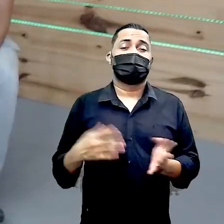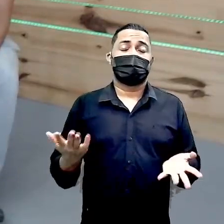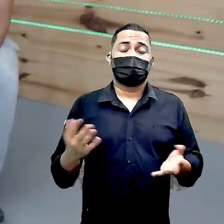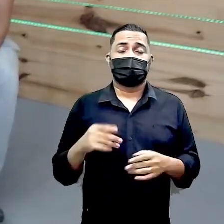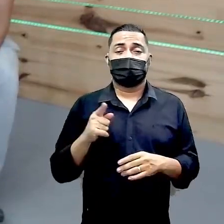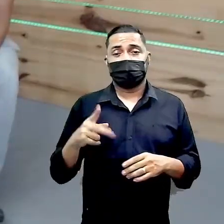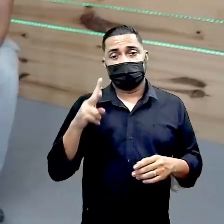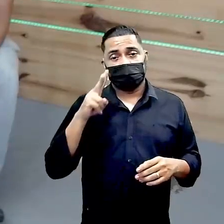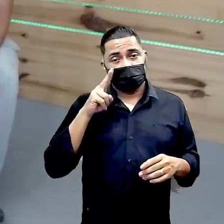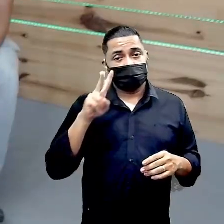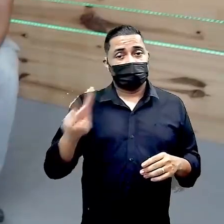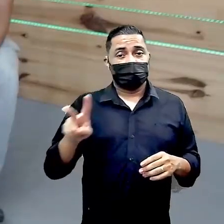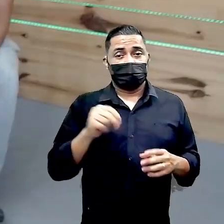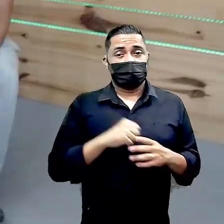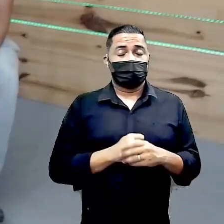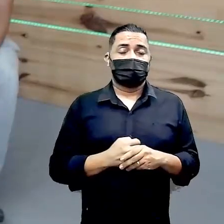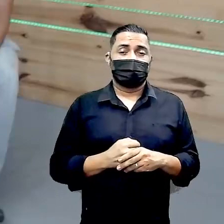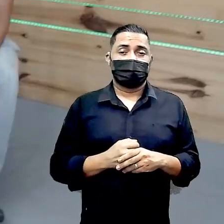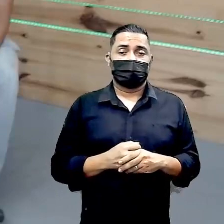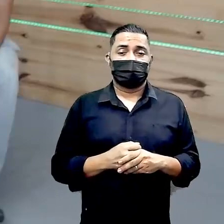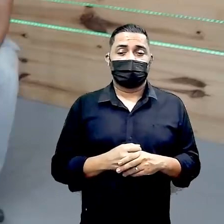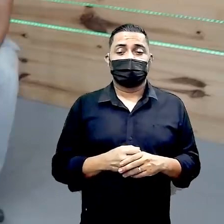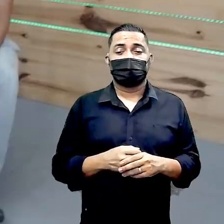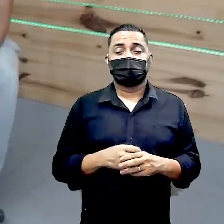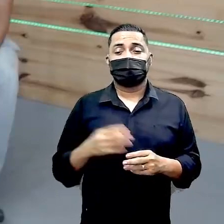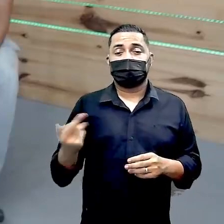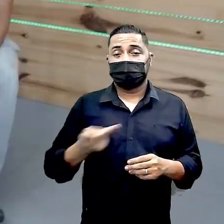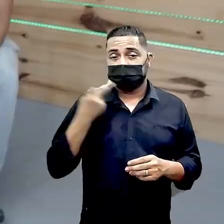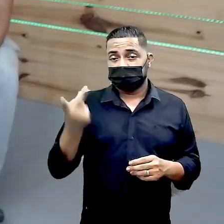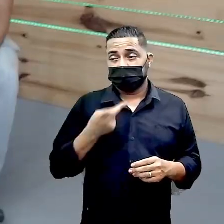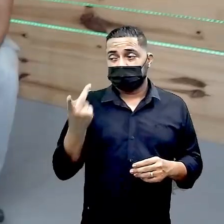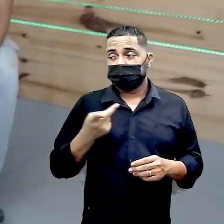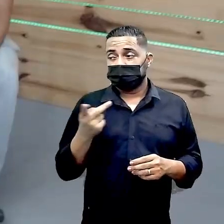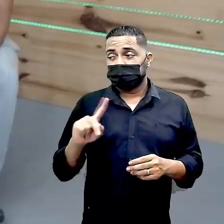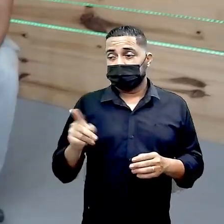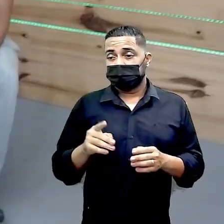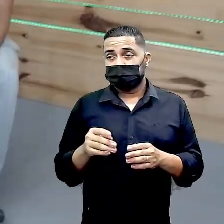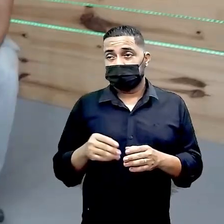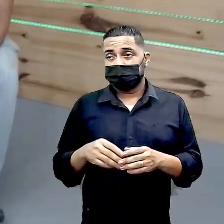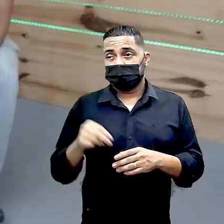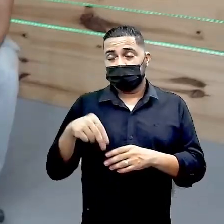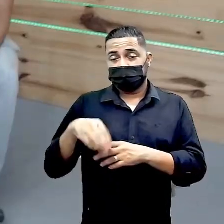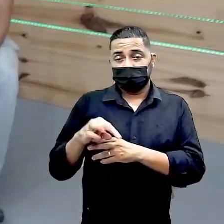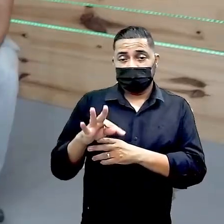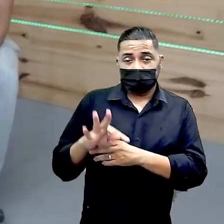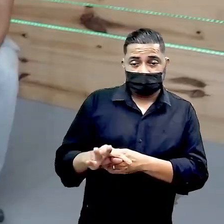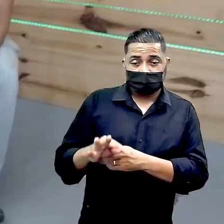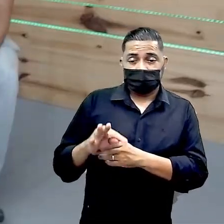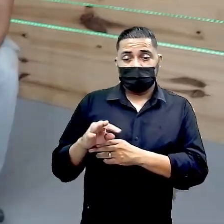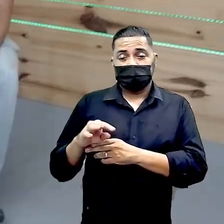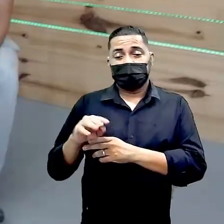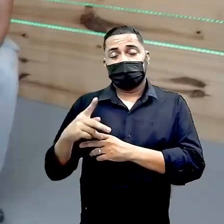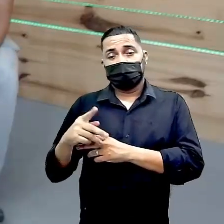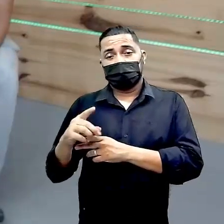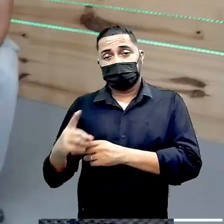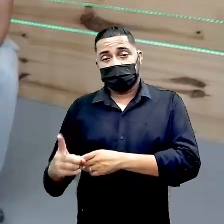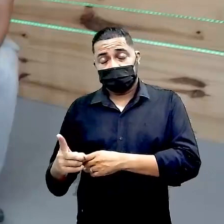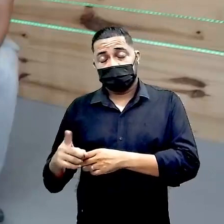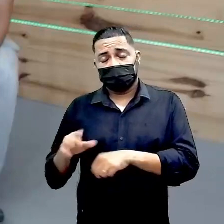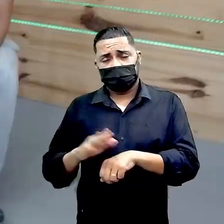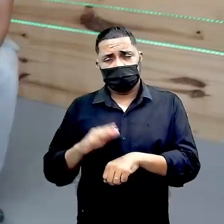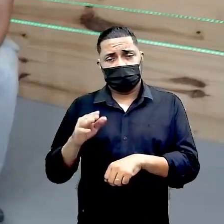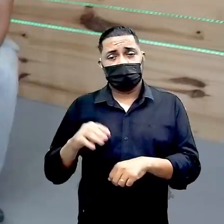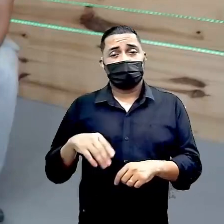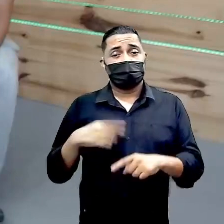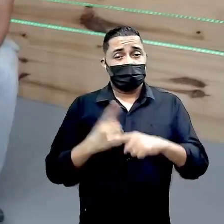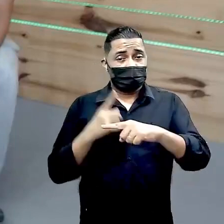você vai ver que, como o Fagner já falou, o Notepad++, né, apesar de ser somente um editor de texto, está muito